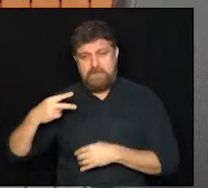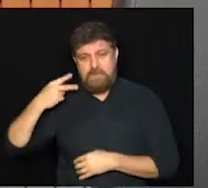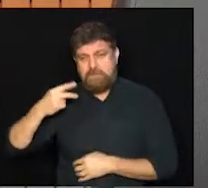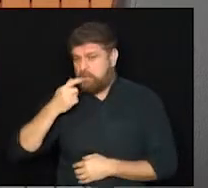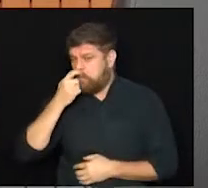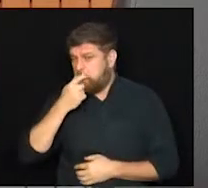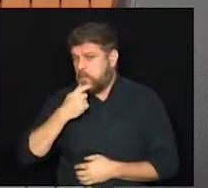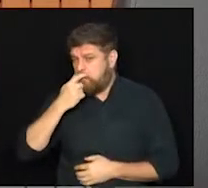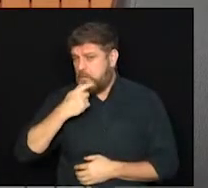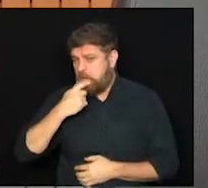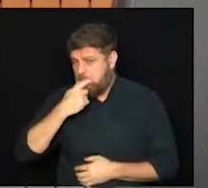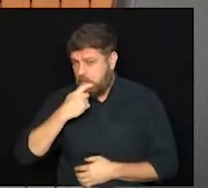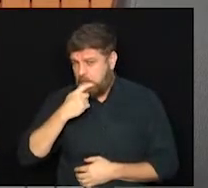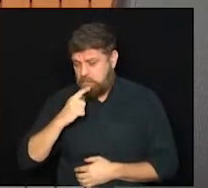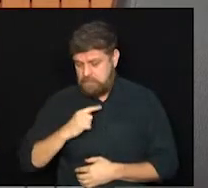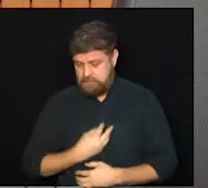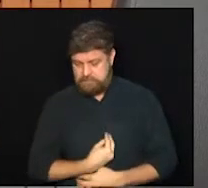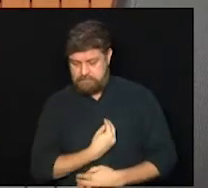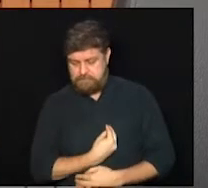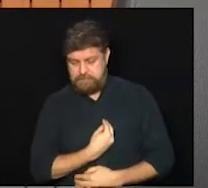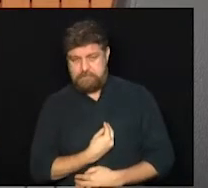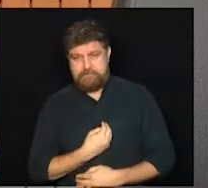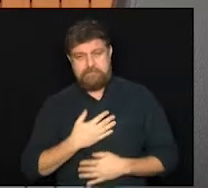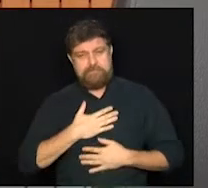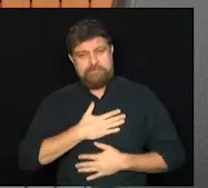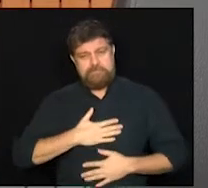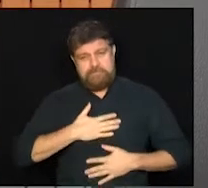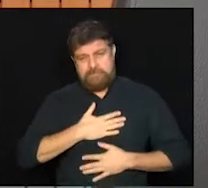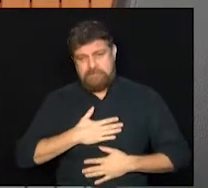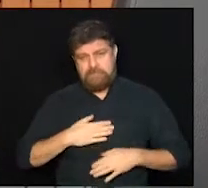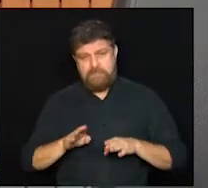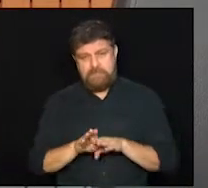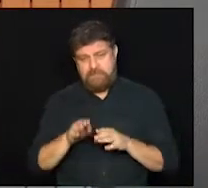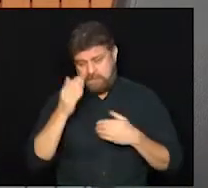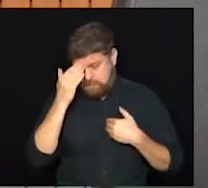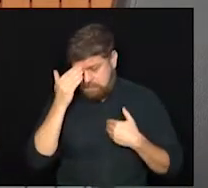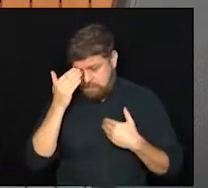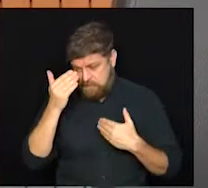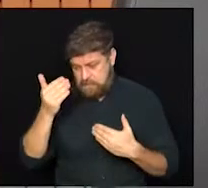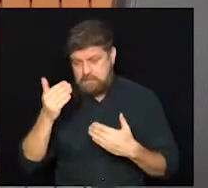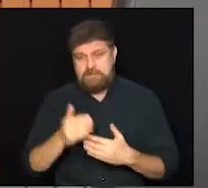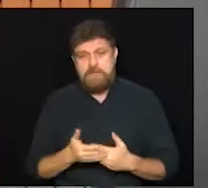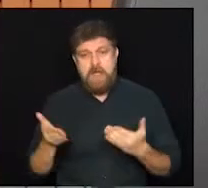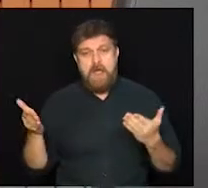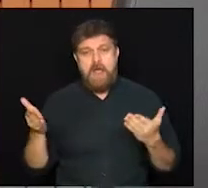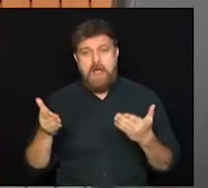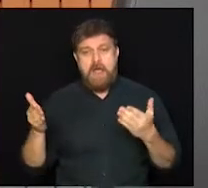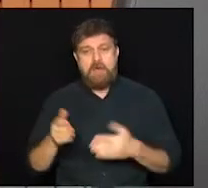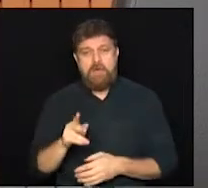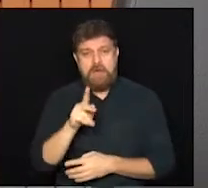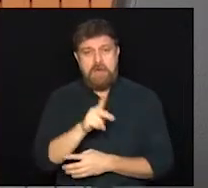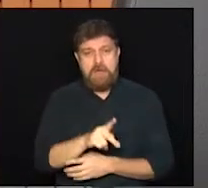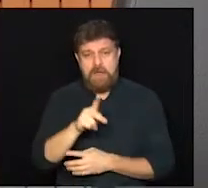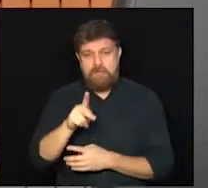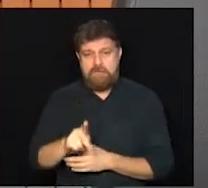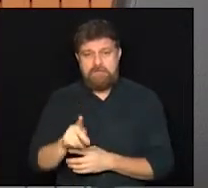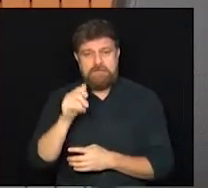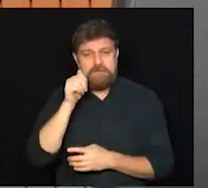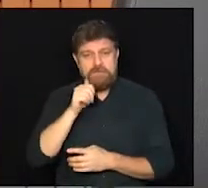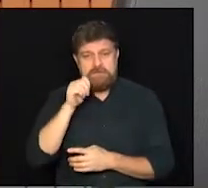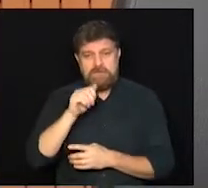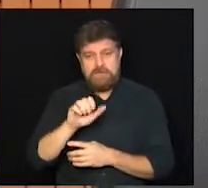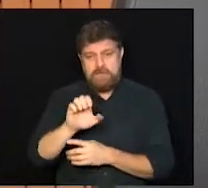plenário. Então, dando as boas-vindas, agradecendo a presença, eu já quero passar a palavra para a professora Eliana Amaral. Bom